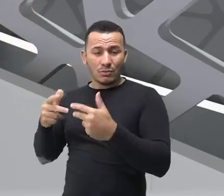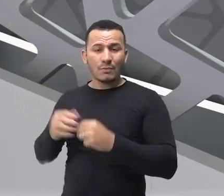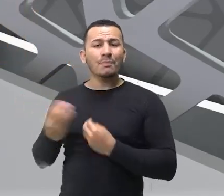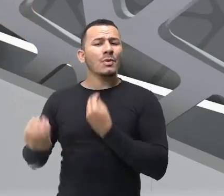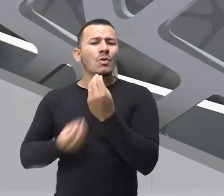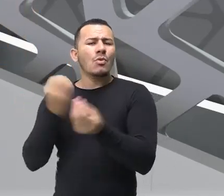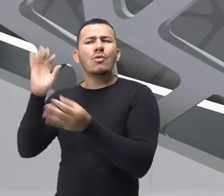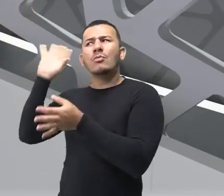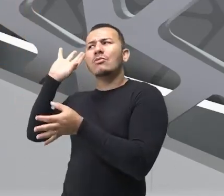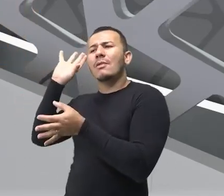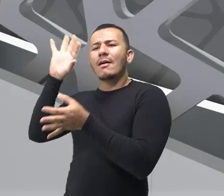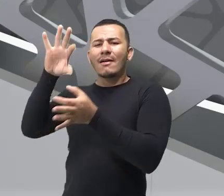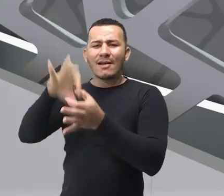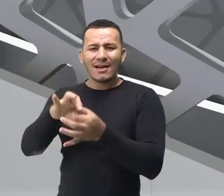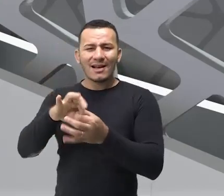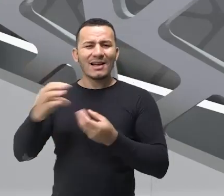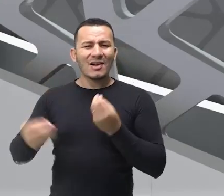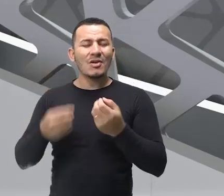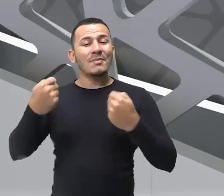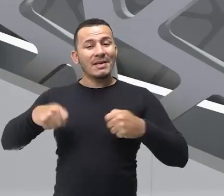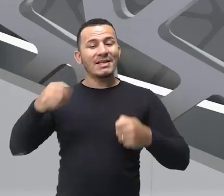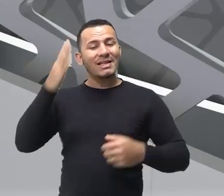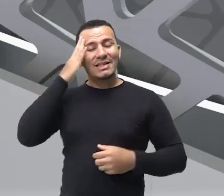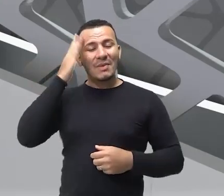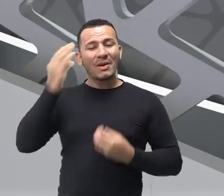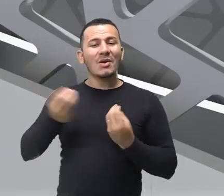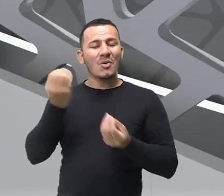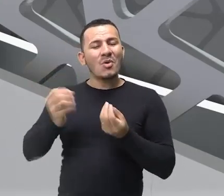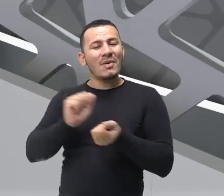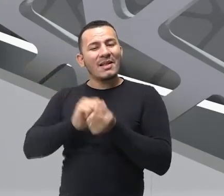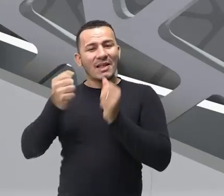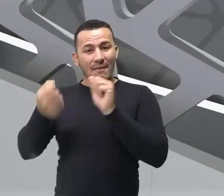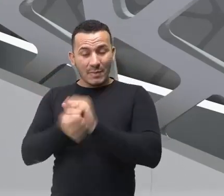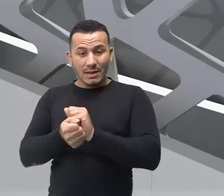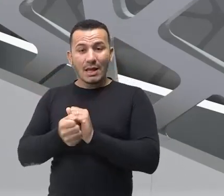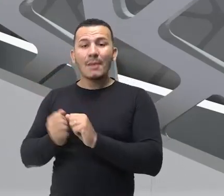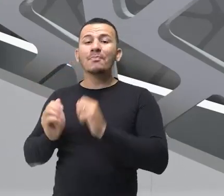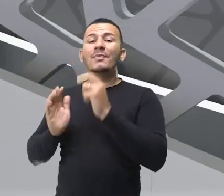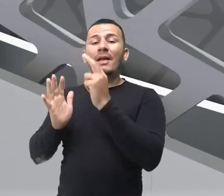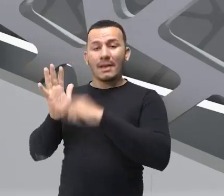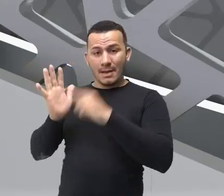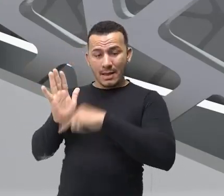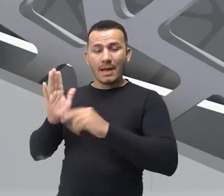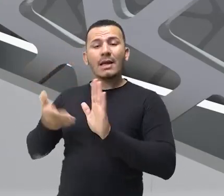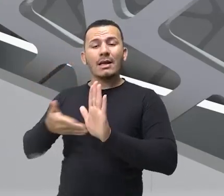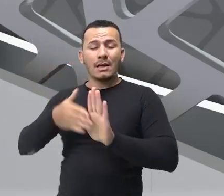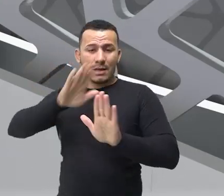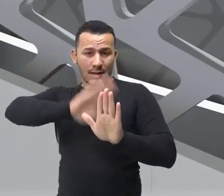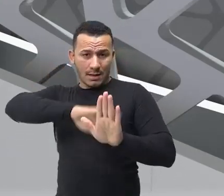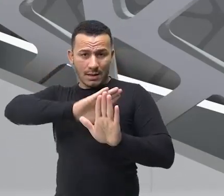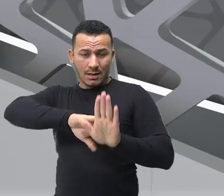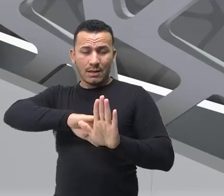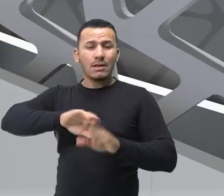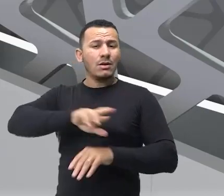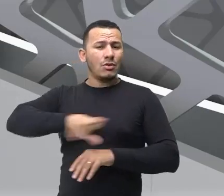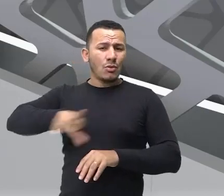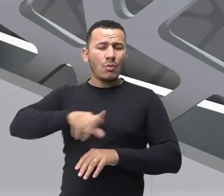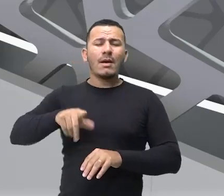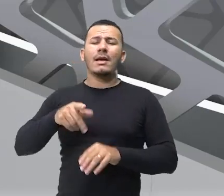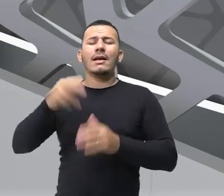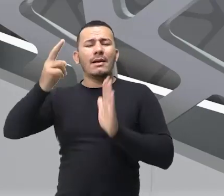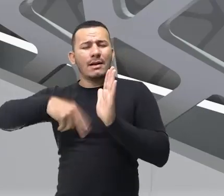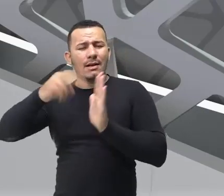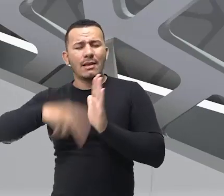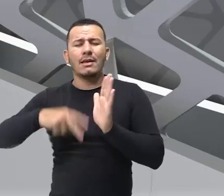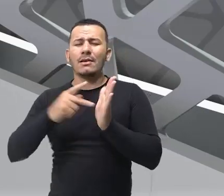só consegue perceber se a gente interpretar, olhar com o sentido conotativo. A gente não pode ir para um poema,